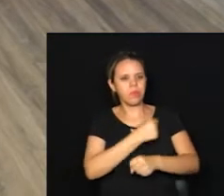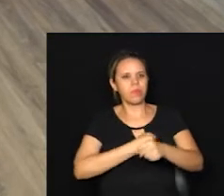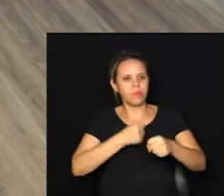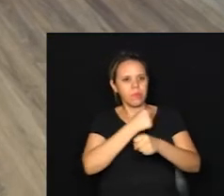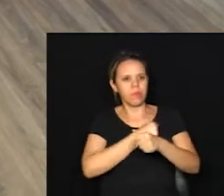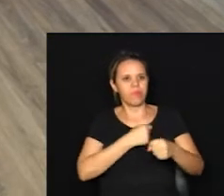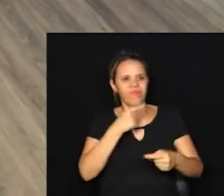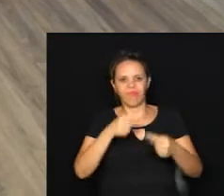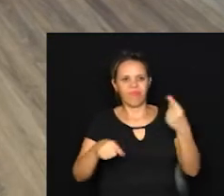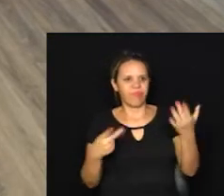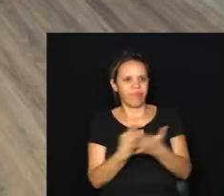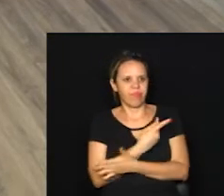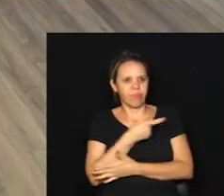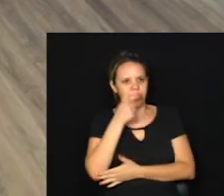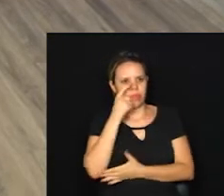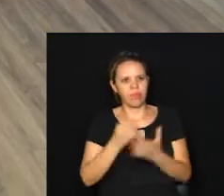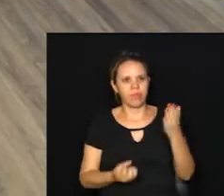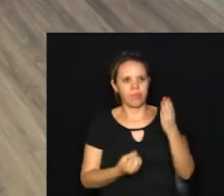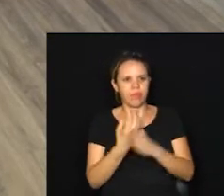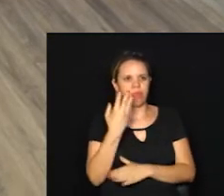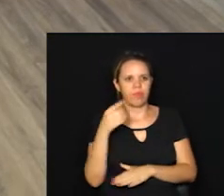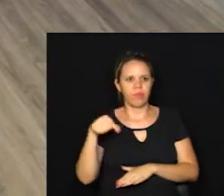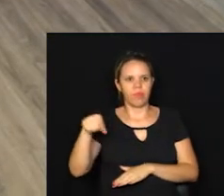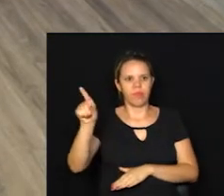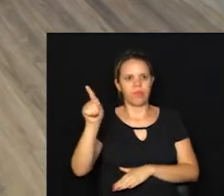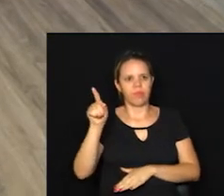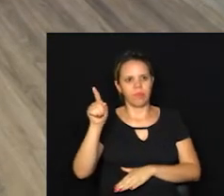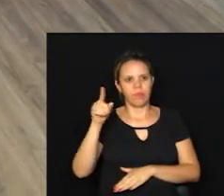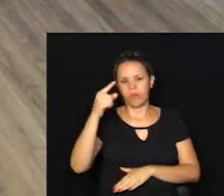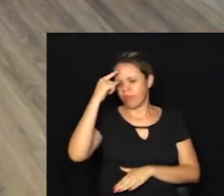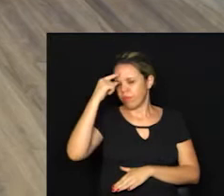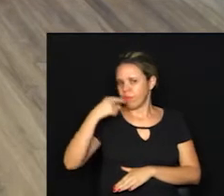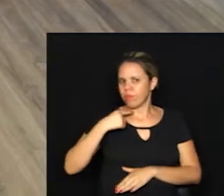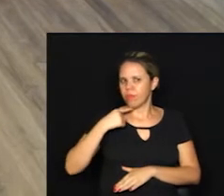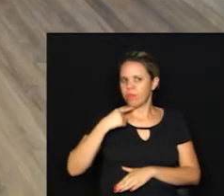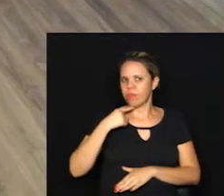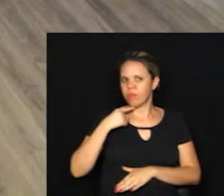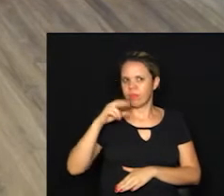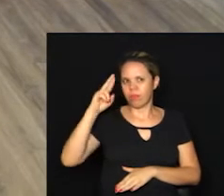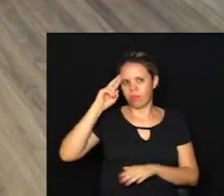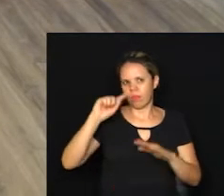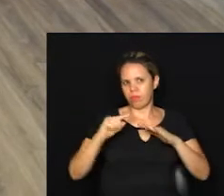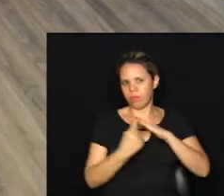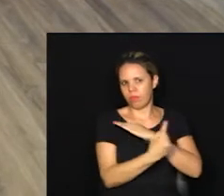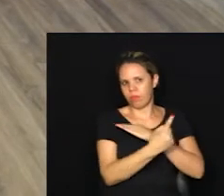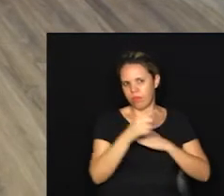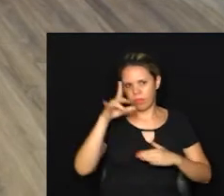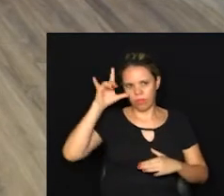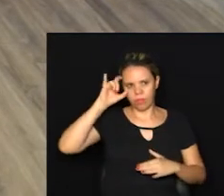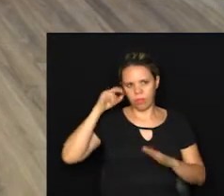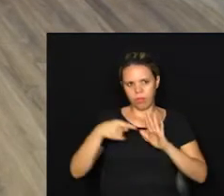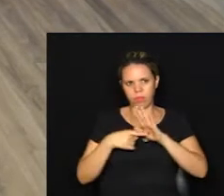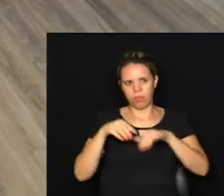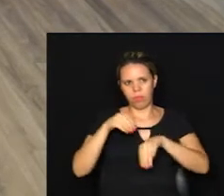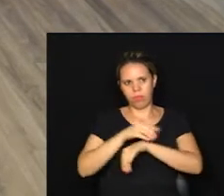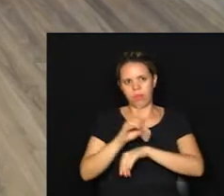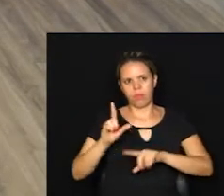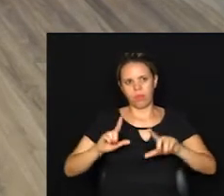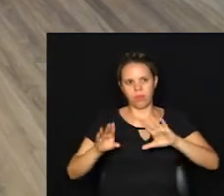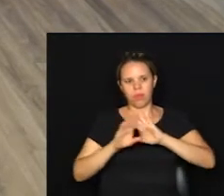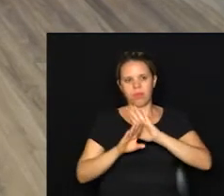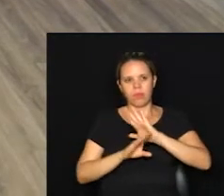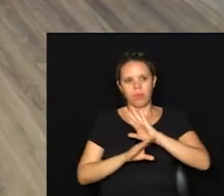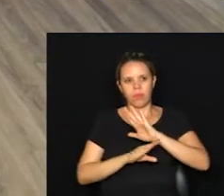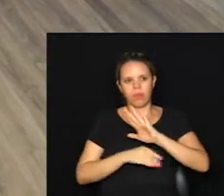e não dá nada certo. Aí o que acontece? Vai parar lá no perfil dos Chefes na Quarentena no Instagram e a gente reproduz aqui no nosso